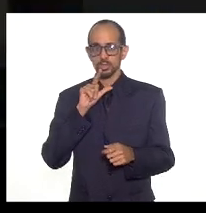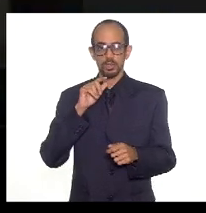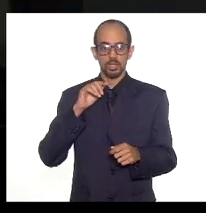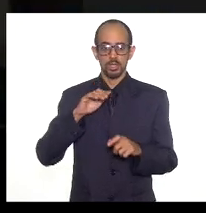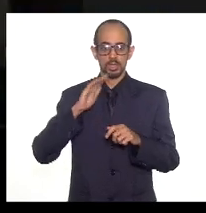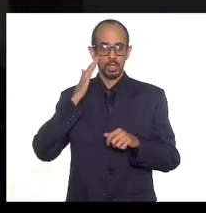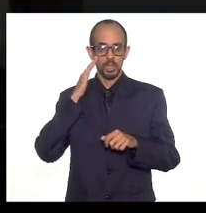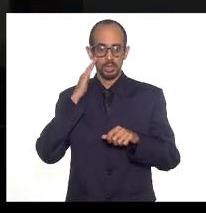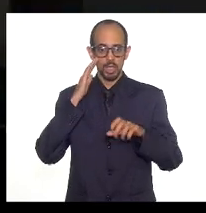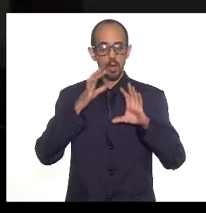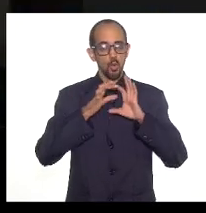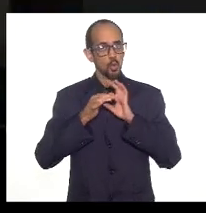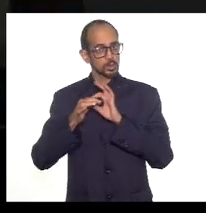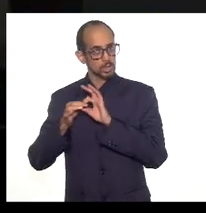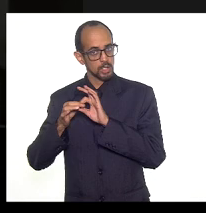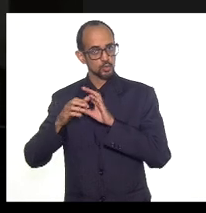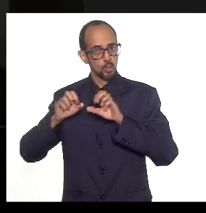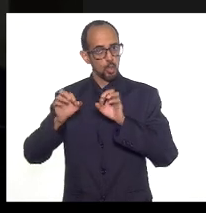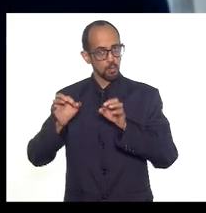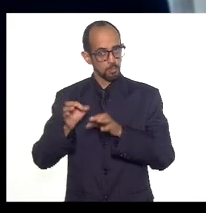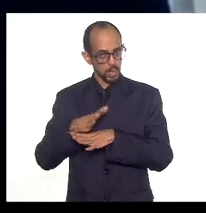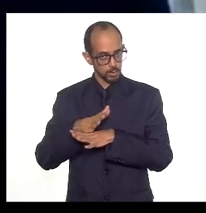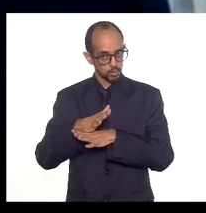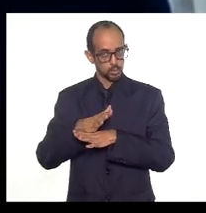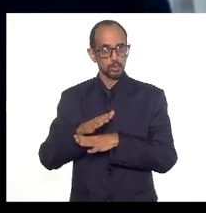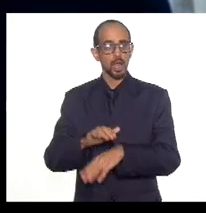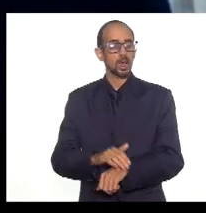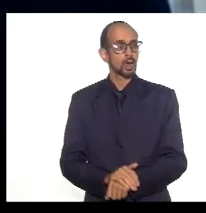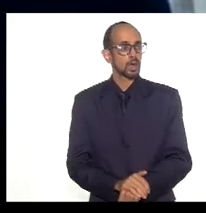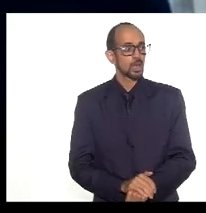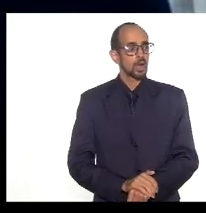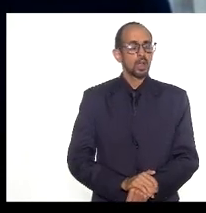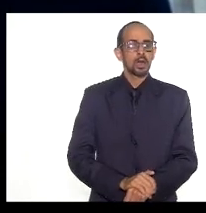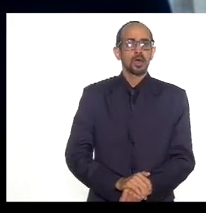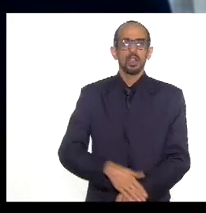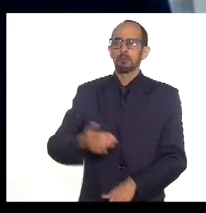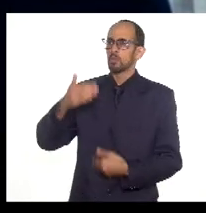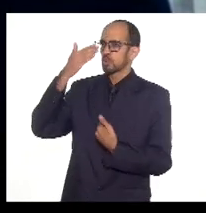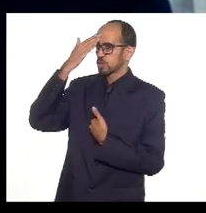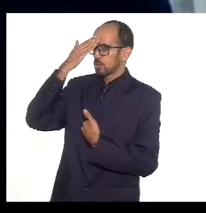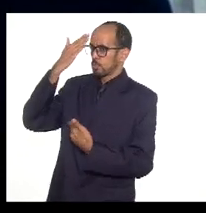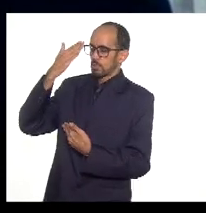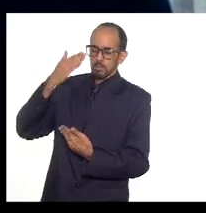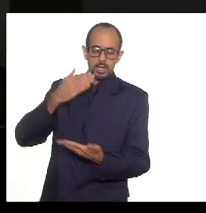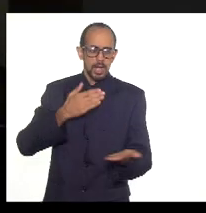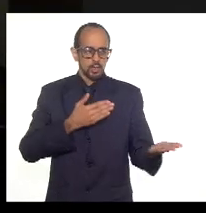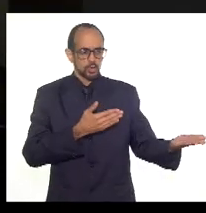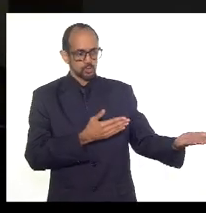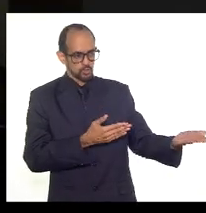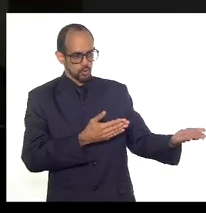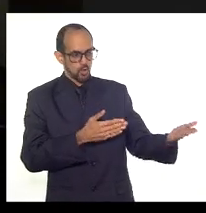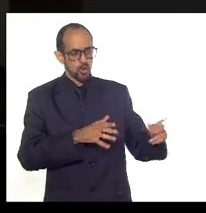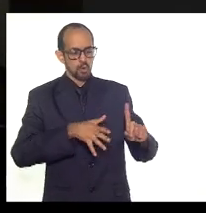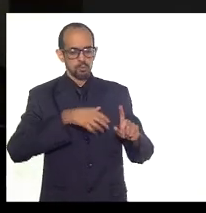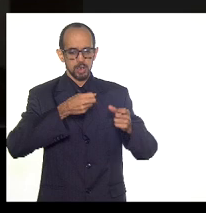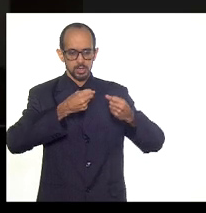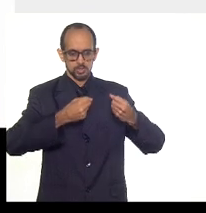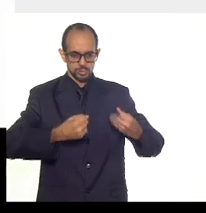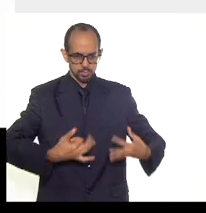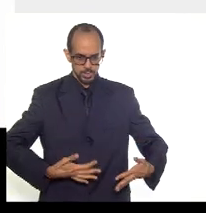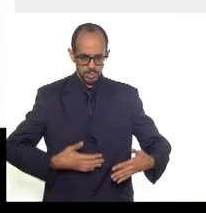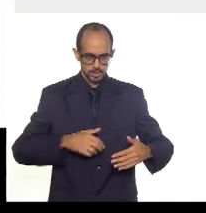Obrigada aí, senhor Dan, né, pela sua explanação. De qualquer maneira,